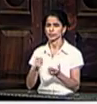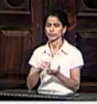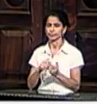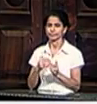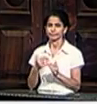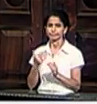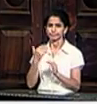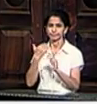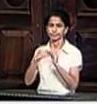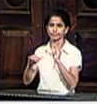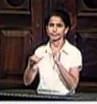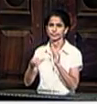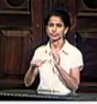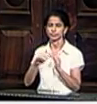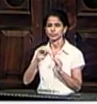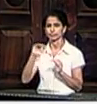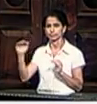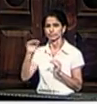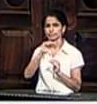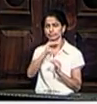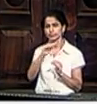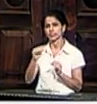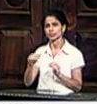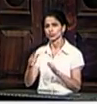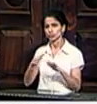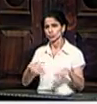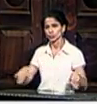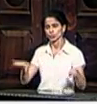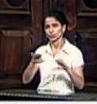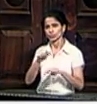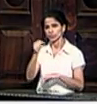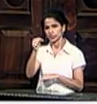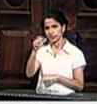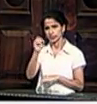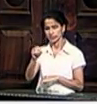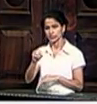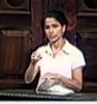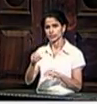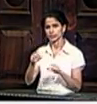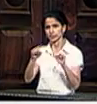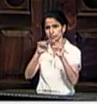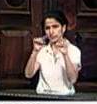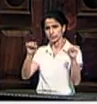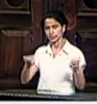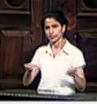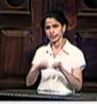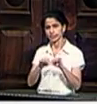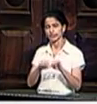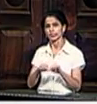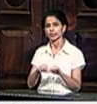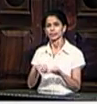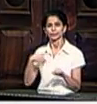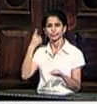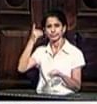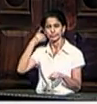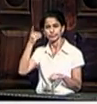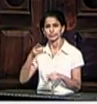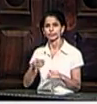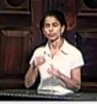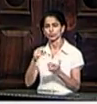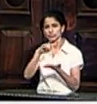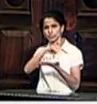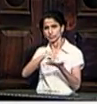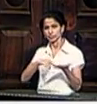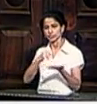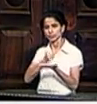a todos os gabinetes, a todos os 70 gabinetes que integram esse parlamento, o